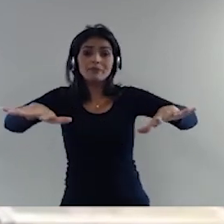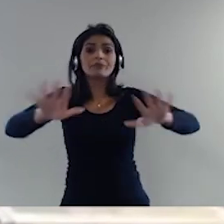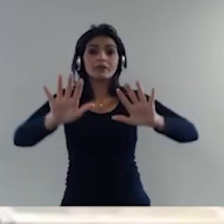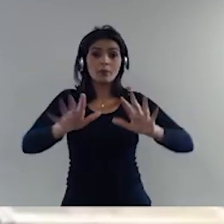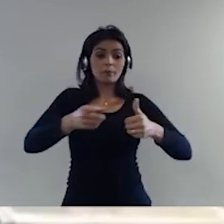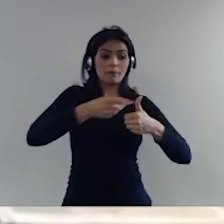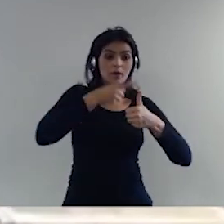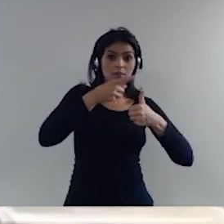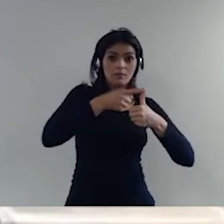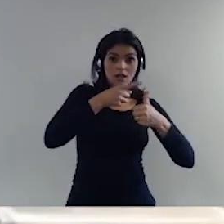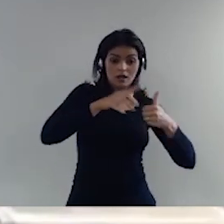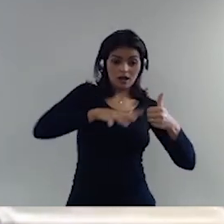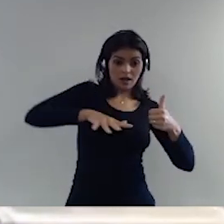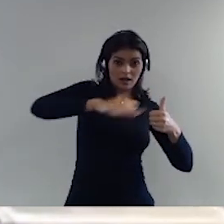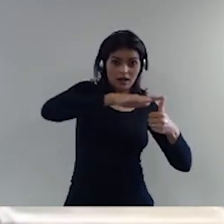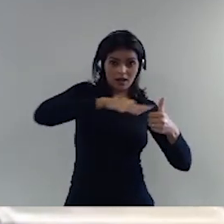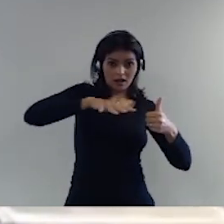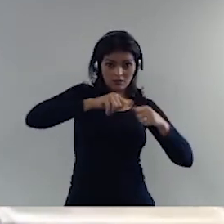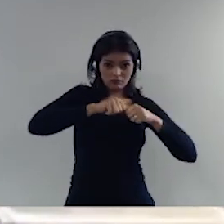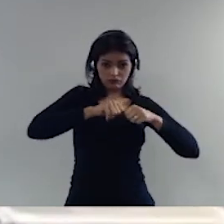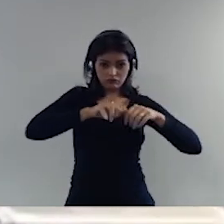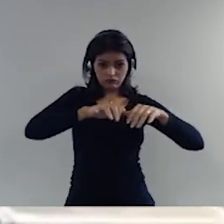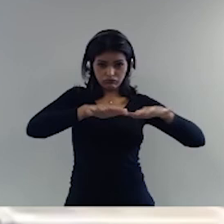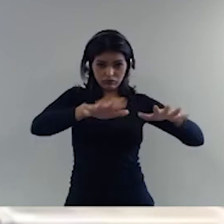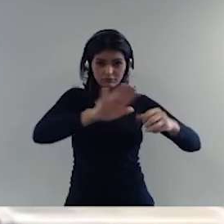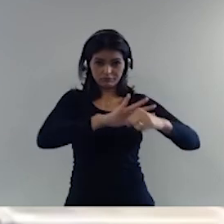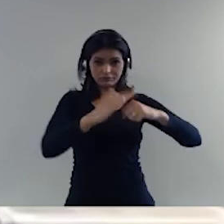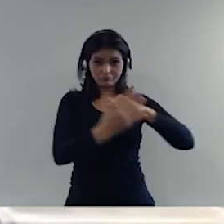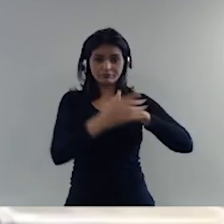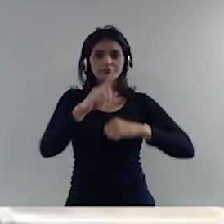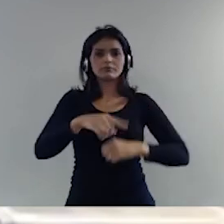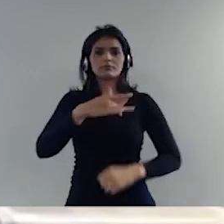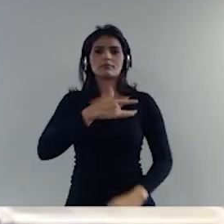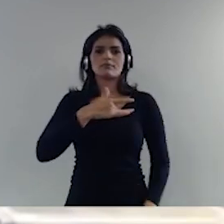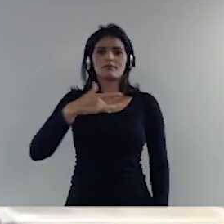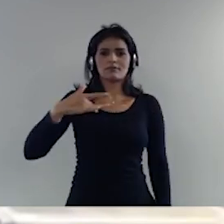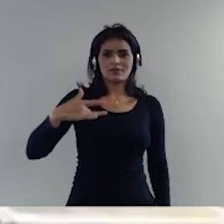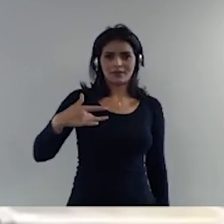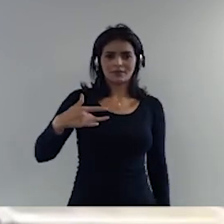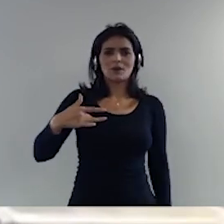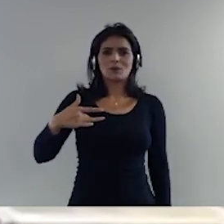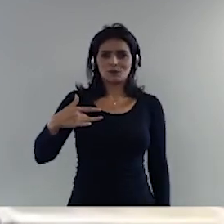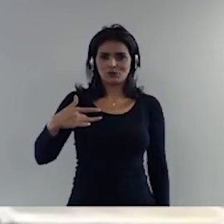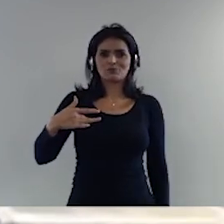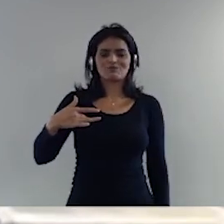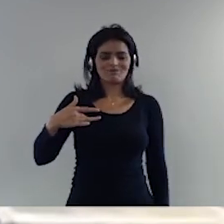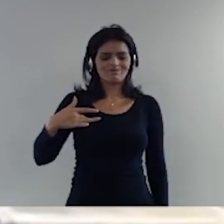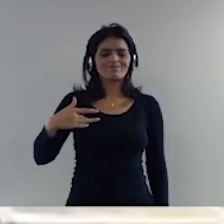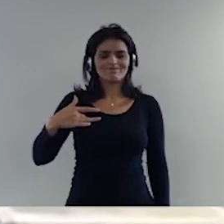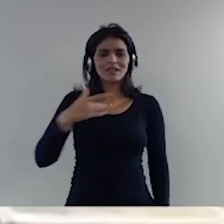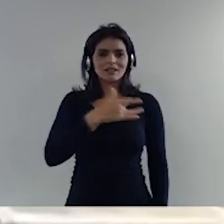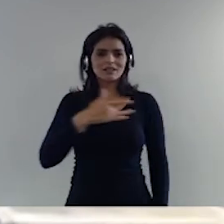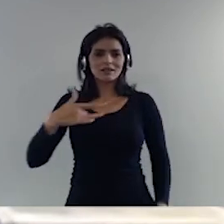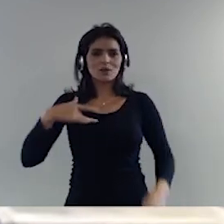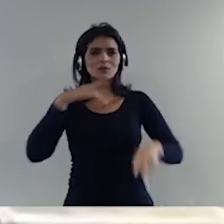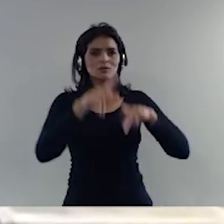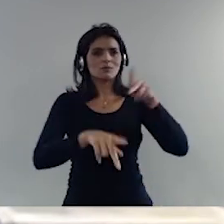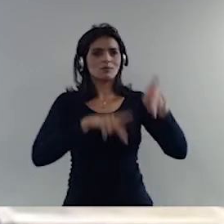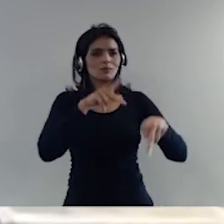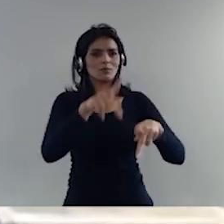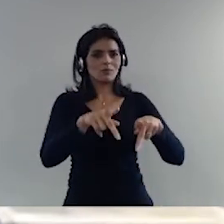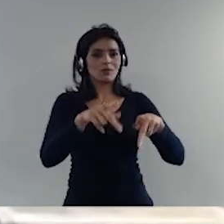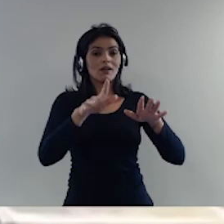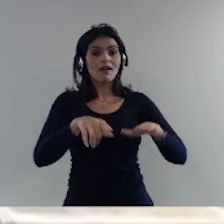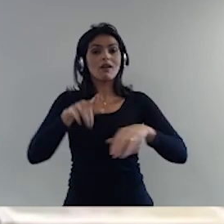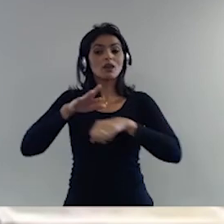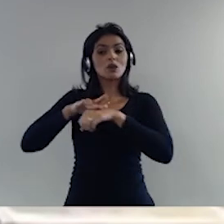merece destaque para esta crise, evidentemente, é a dimensão sanitária, a dimensão de saúde pública. Trata-se